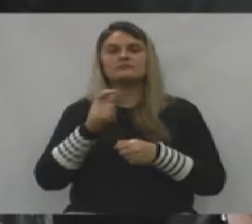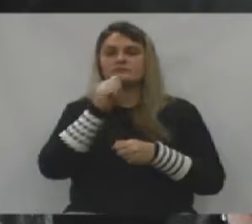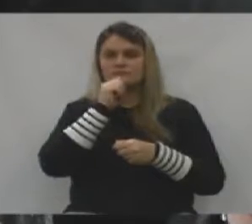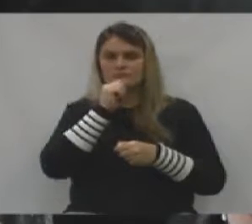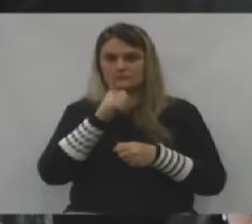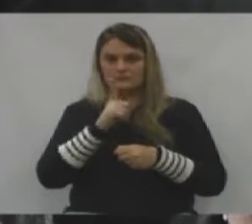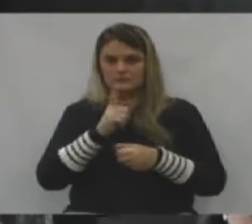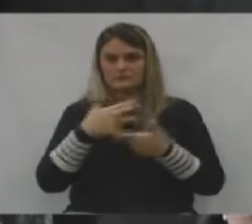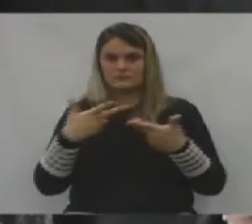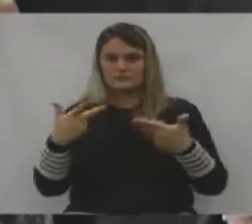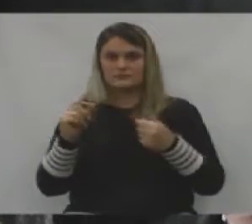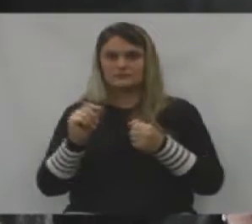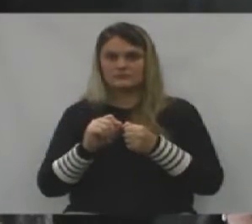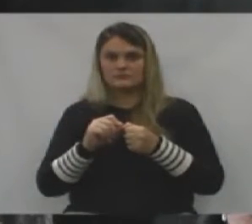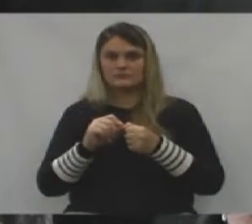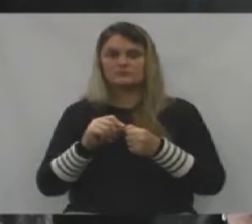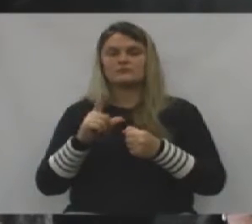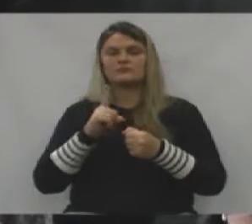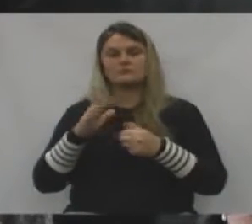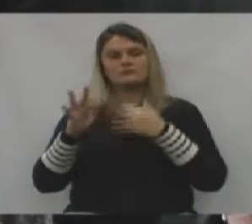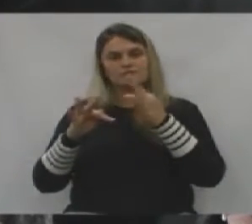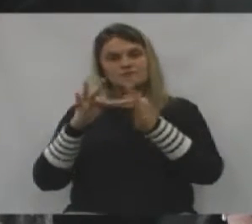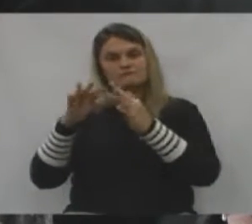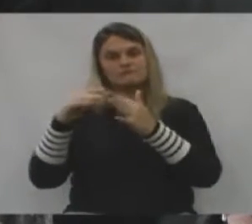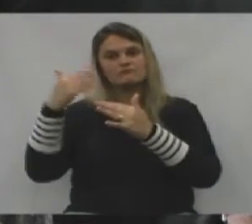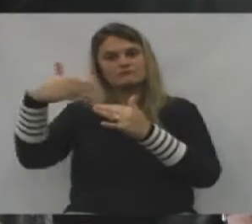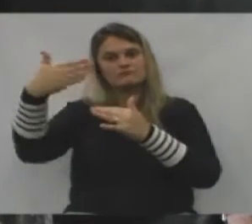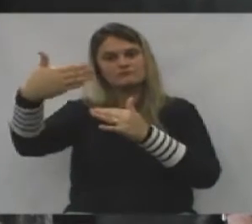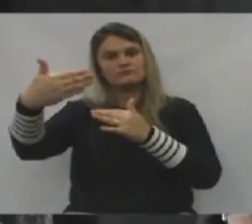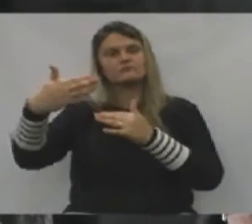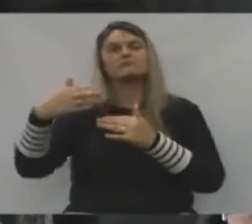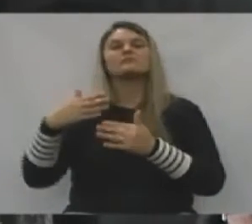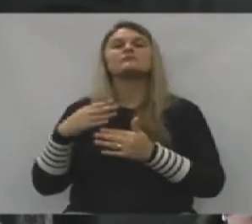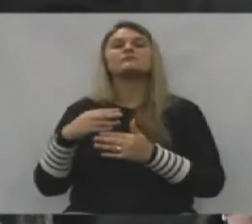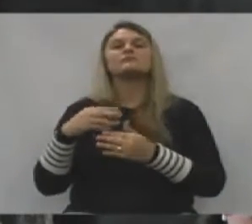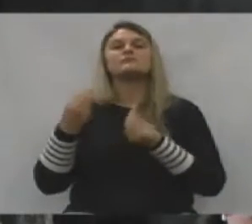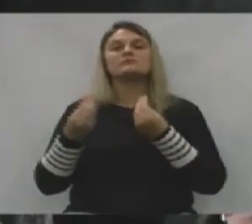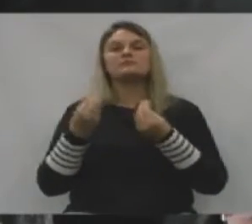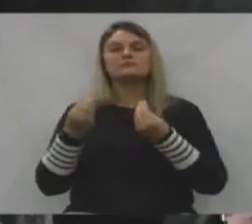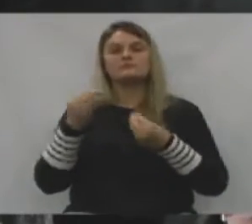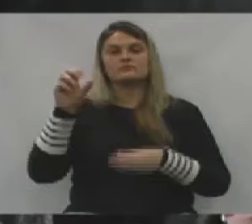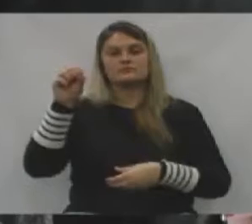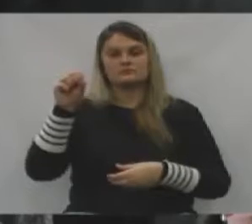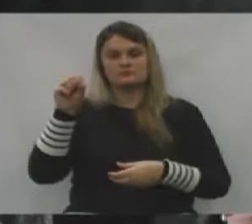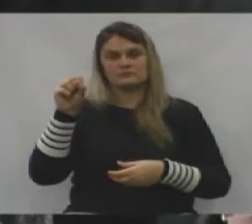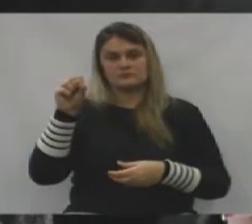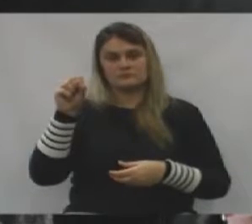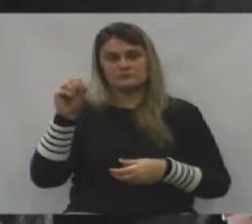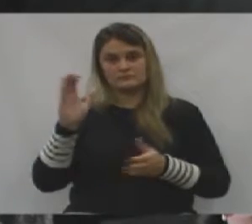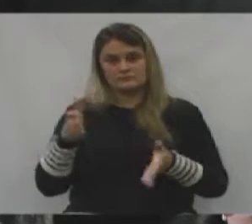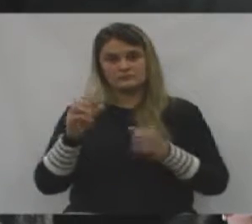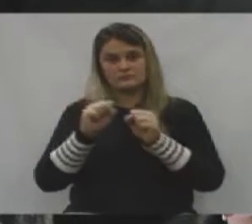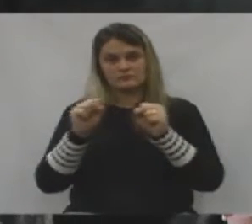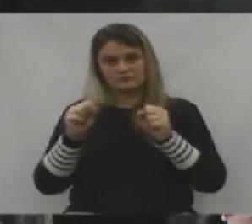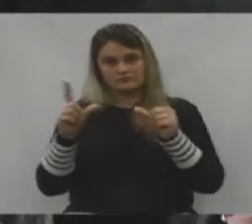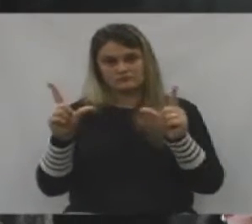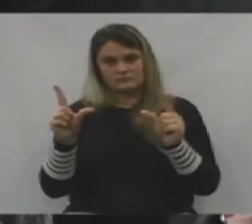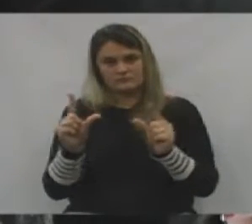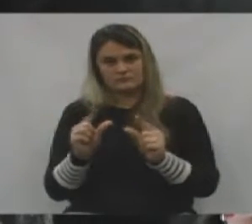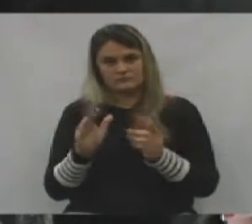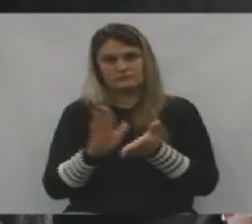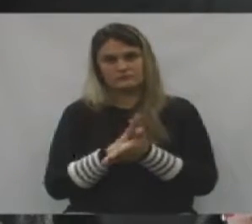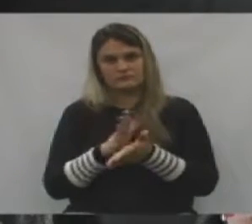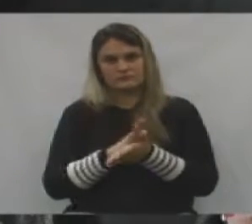por fazer e muito terá pela frente. Por quê? Com o sistema que hoje, da economia do